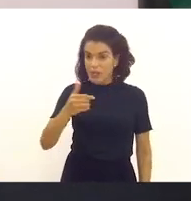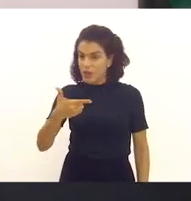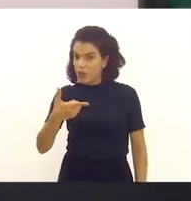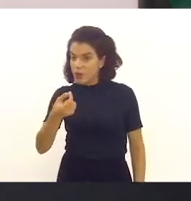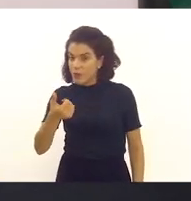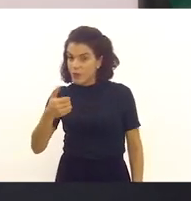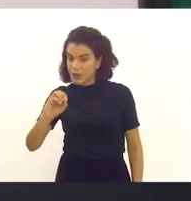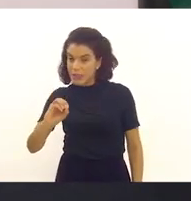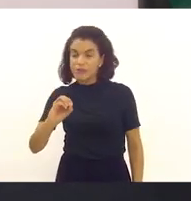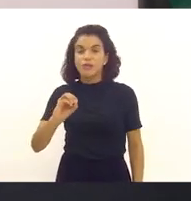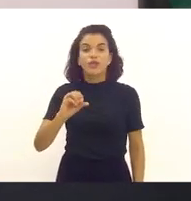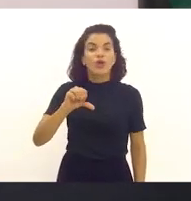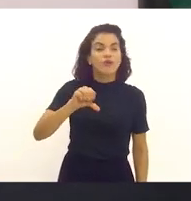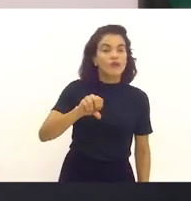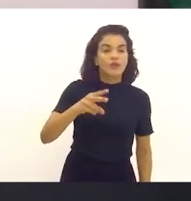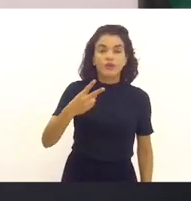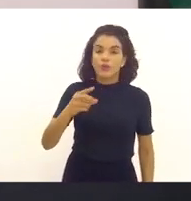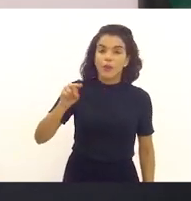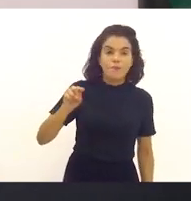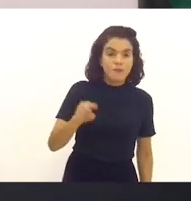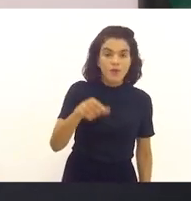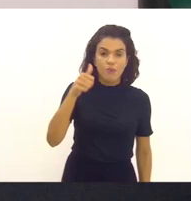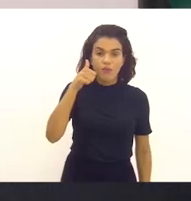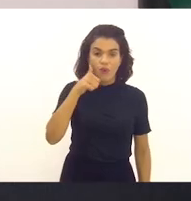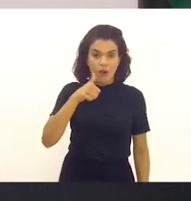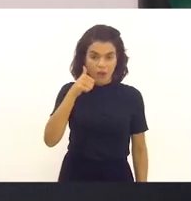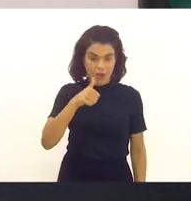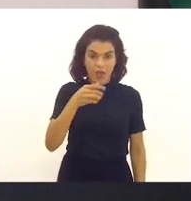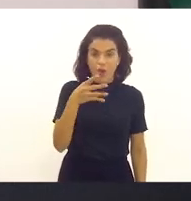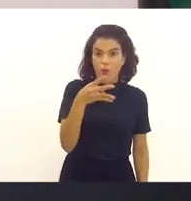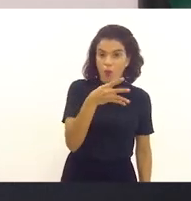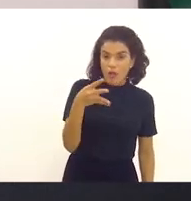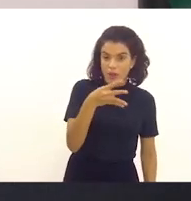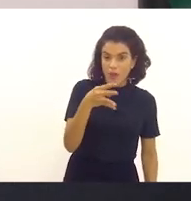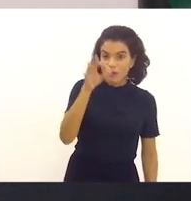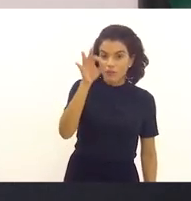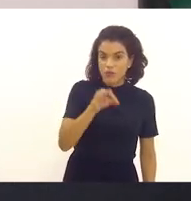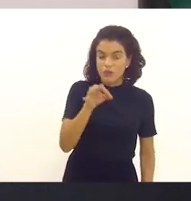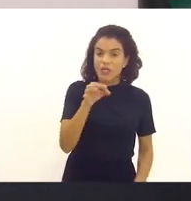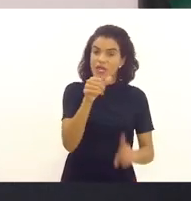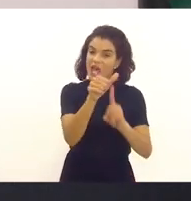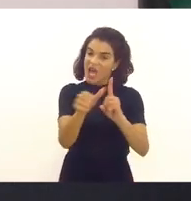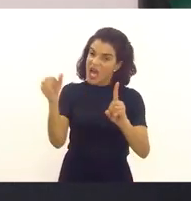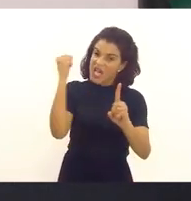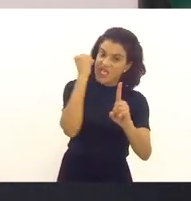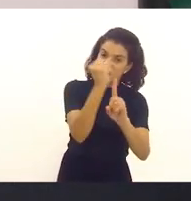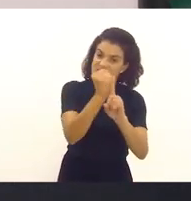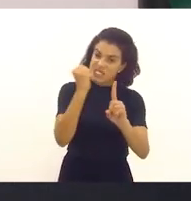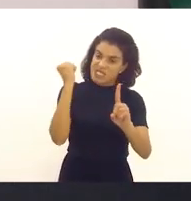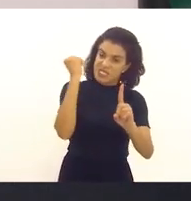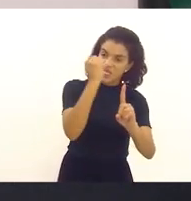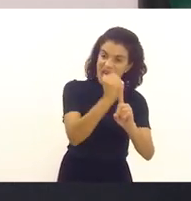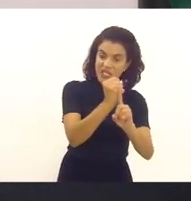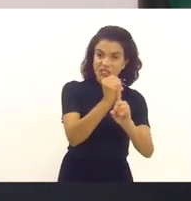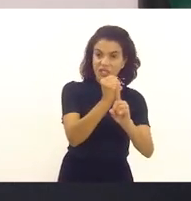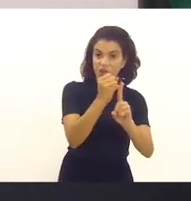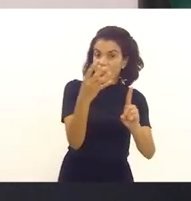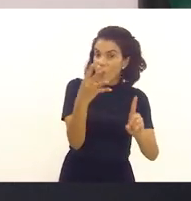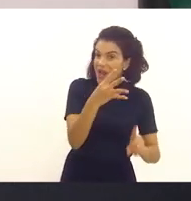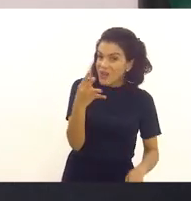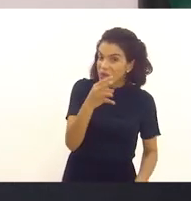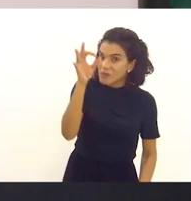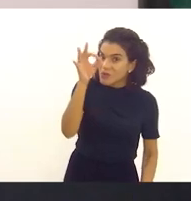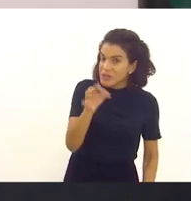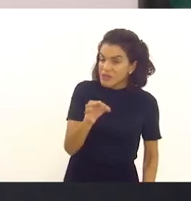92 mil mulheres no Brasil 44% delas assassinadas 44%